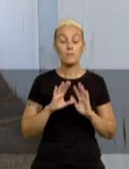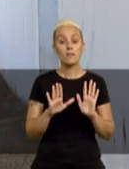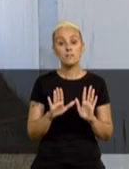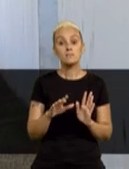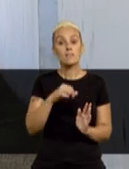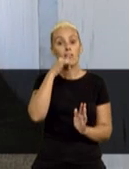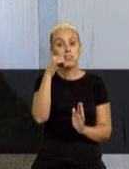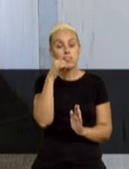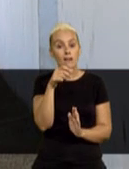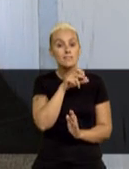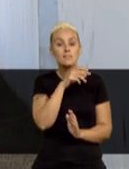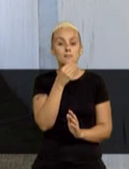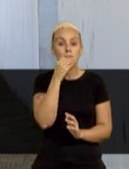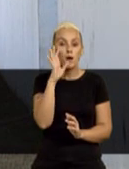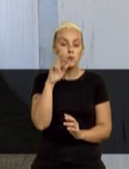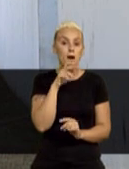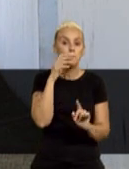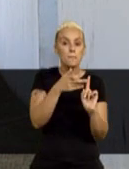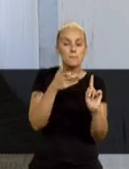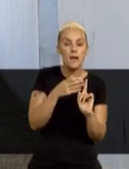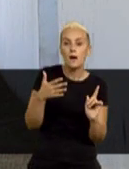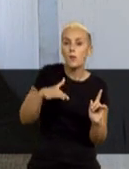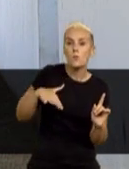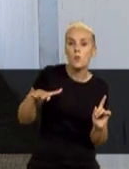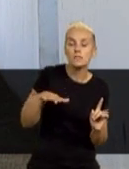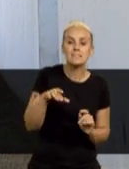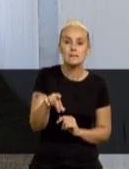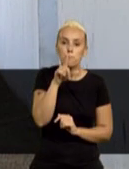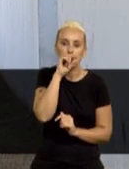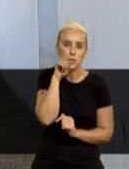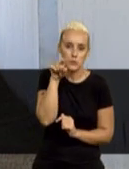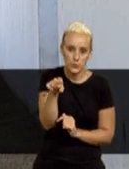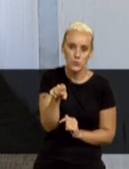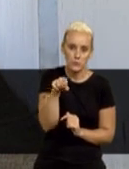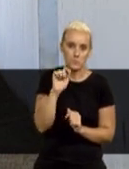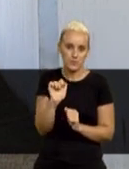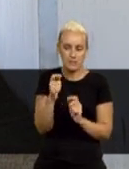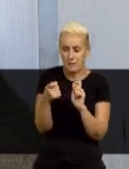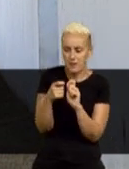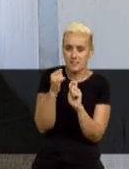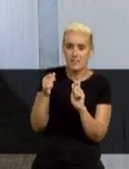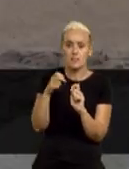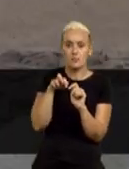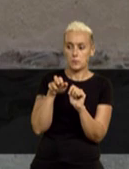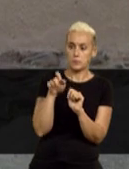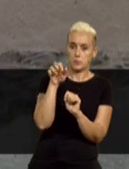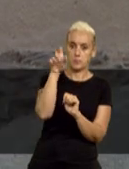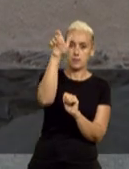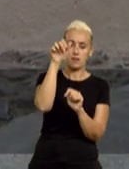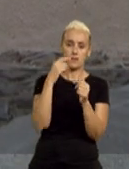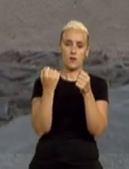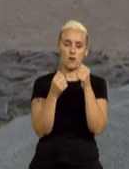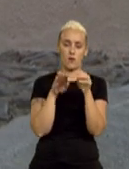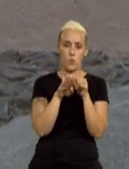E é sempre a almoçar. Aqui há uma tesquinha muito perto que se chama o Pinto, que é mesmo aqui ao lado, subia